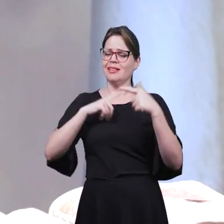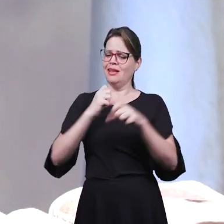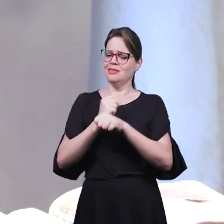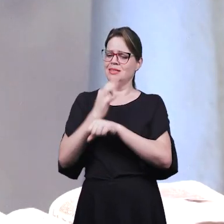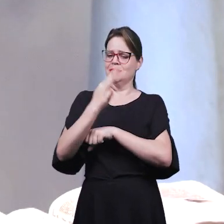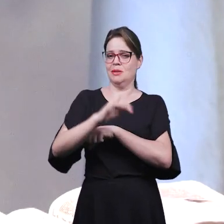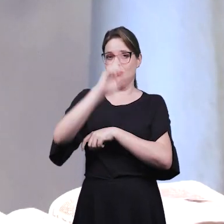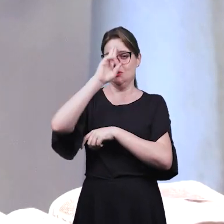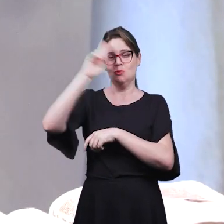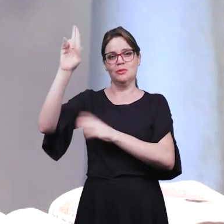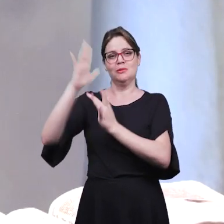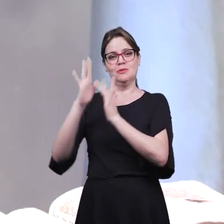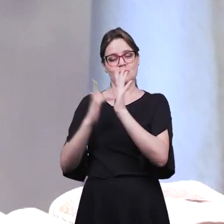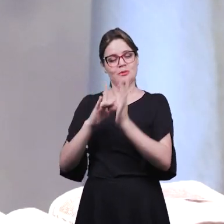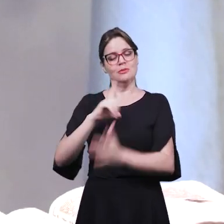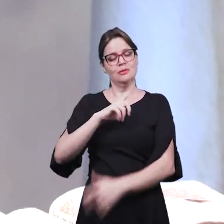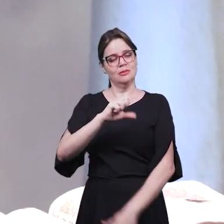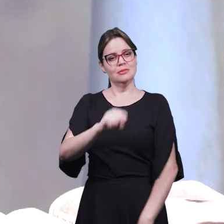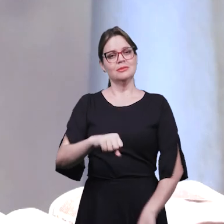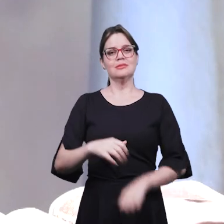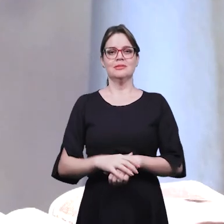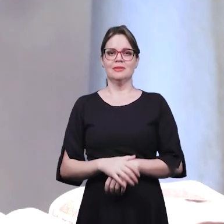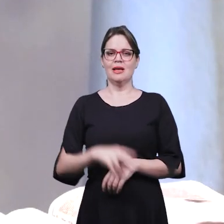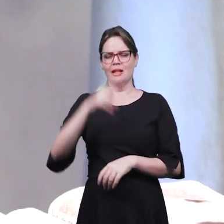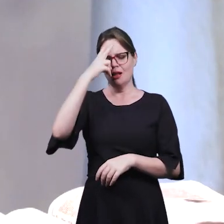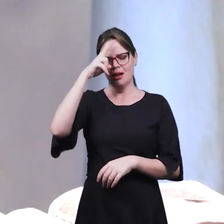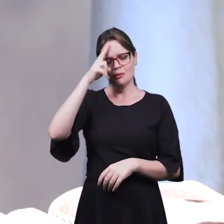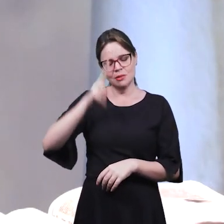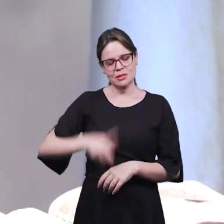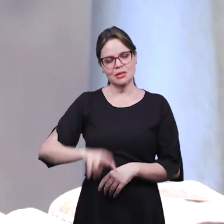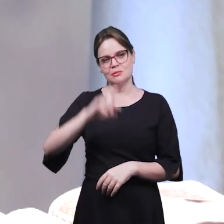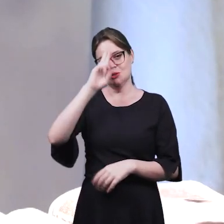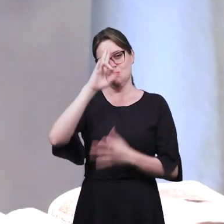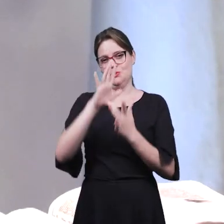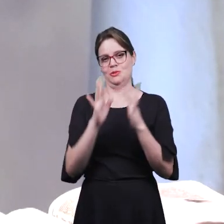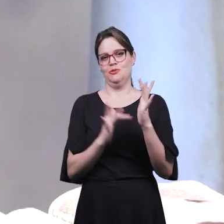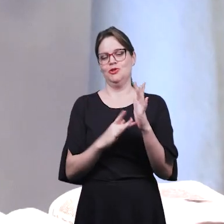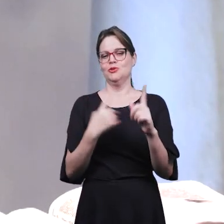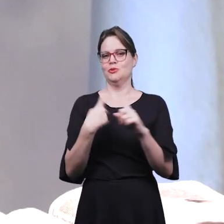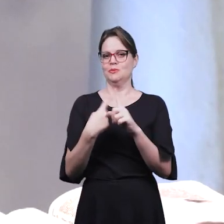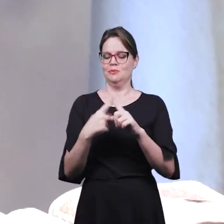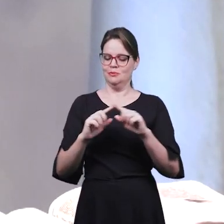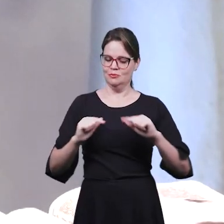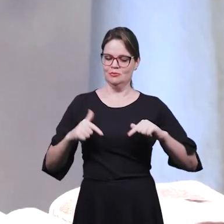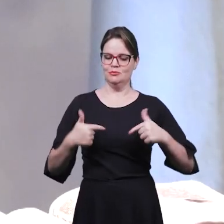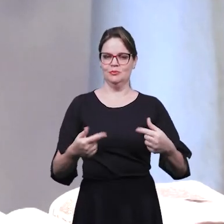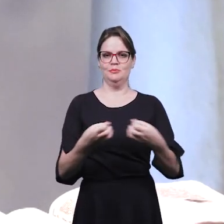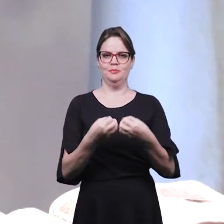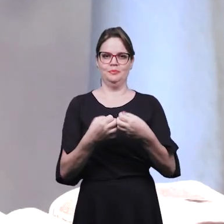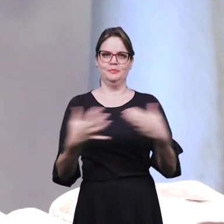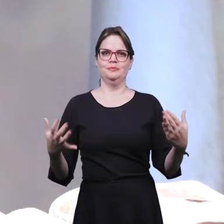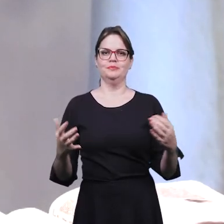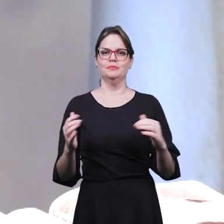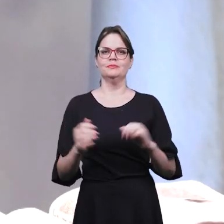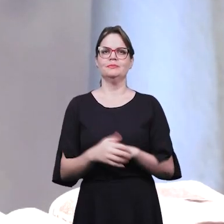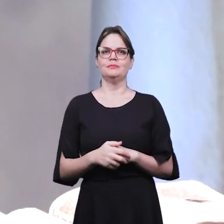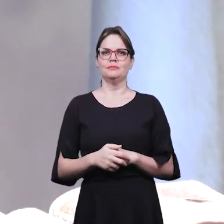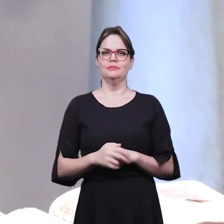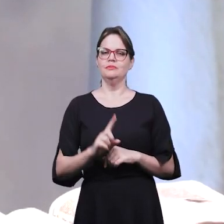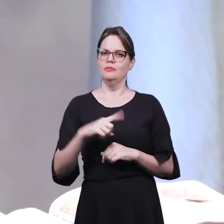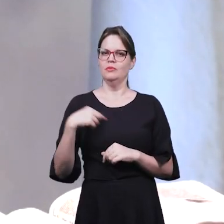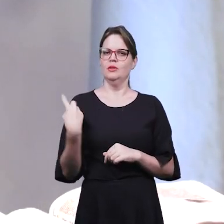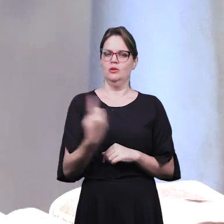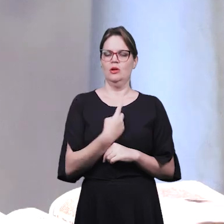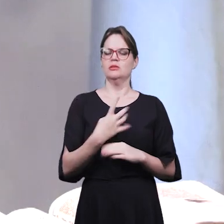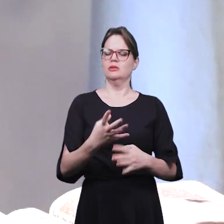disso, que esse momento de Jesus, operar esse milagre, é o momento que nós vivemos. Muitos milagres têm